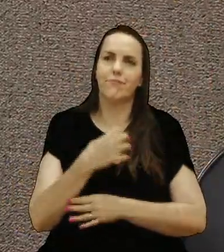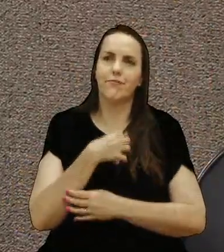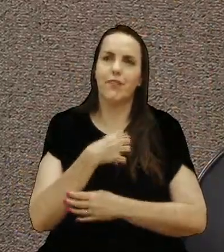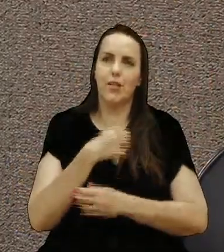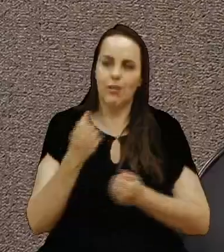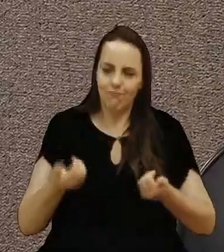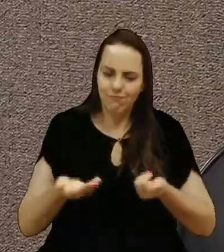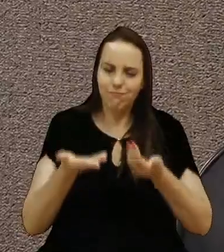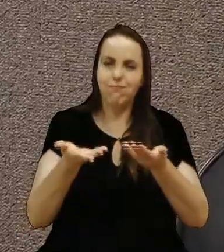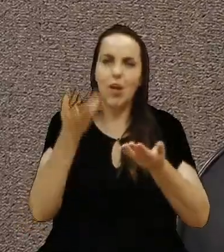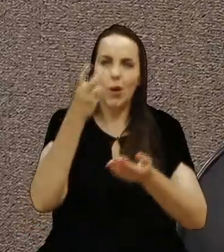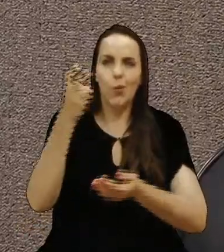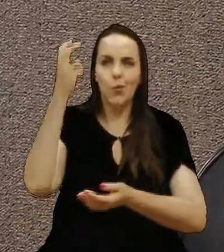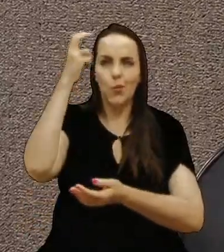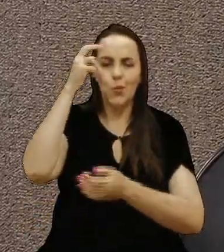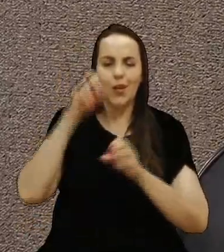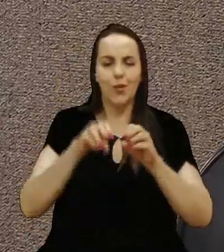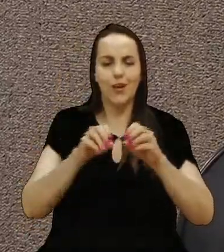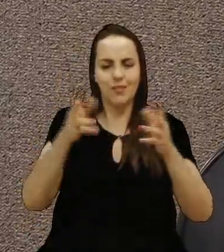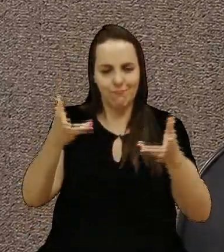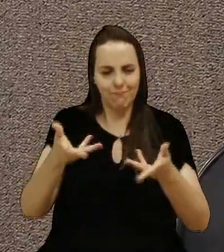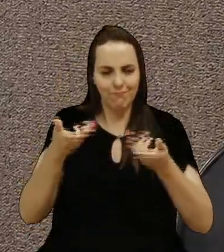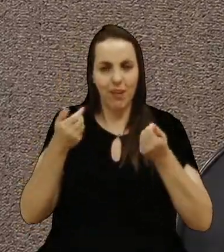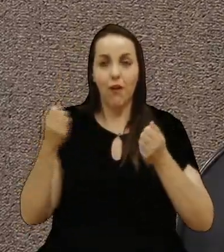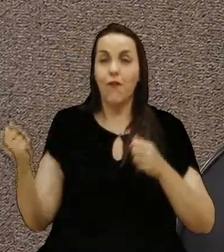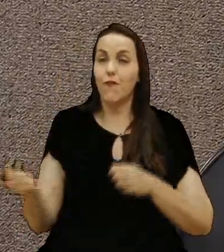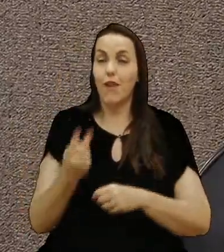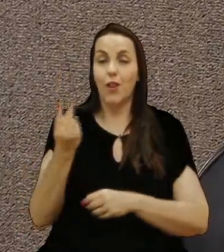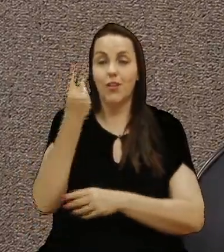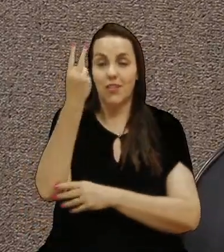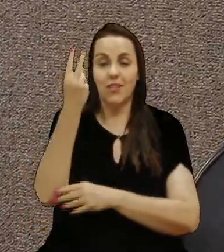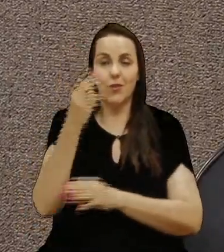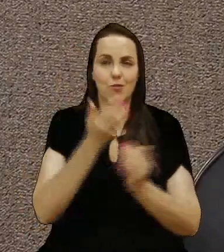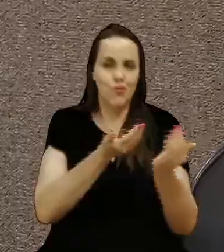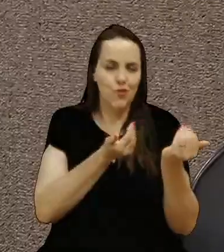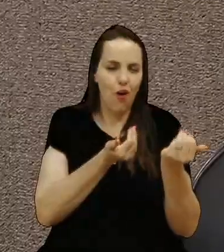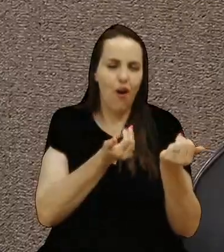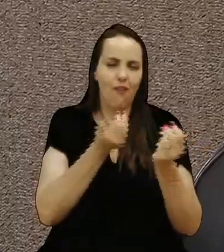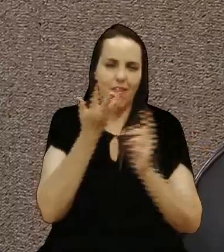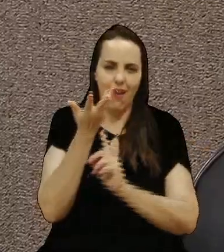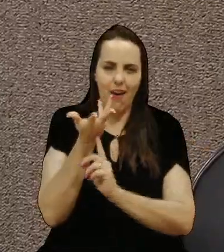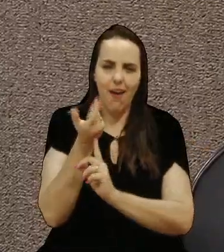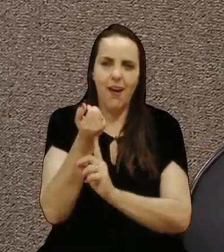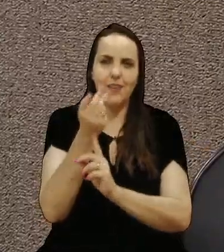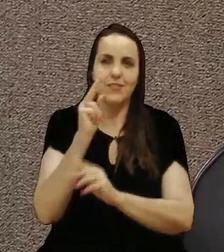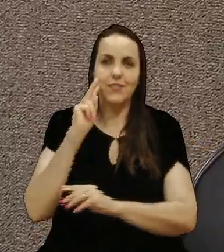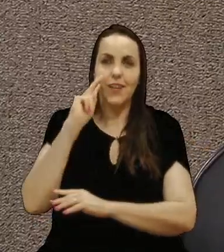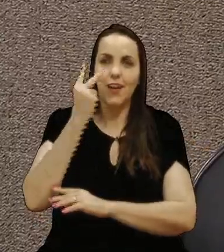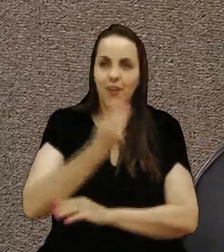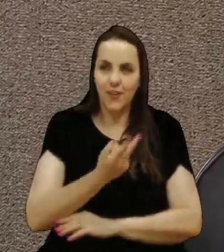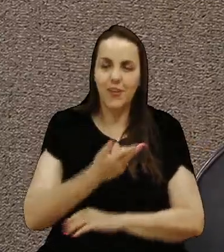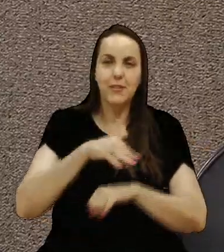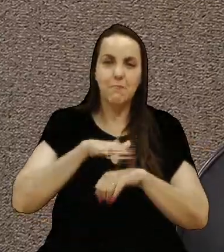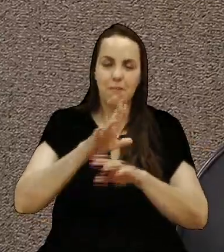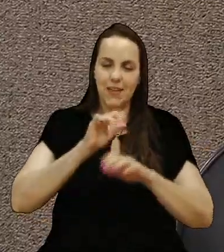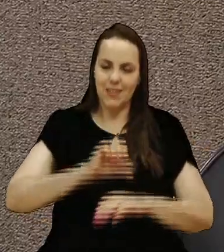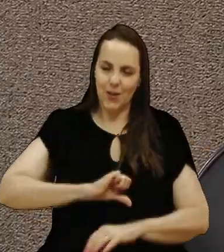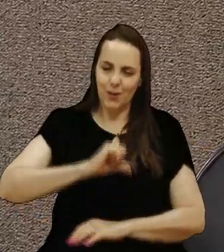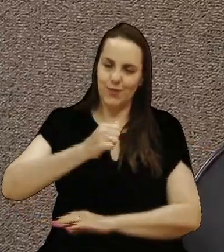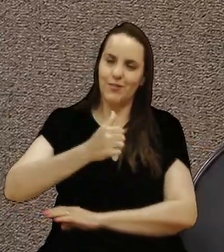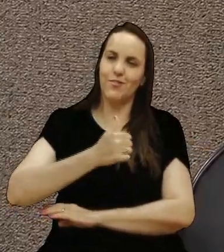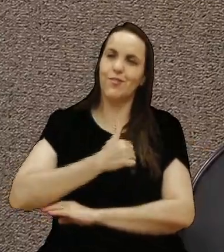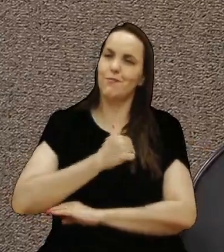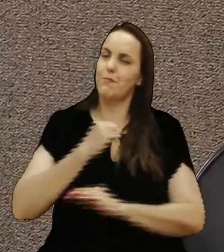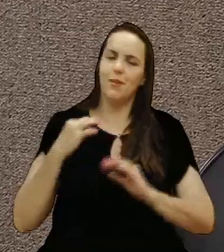cultura e uma educação de excelência, valoriza a juventude, valoriza as artes, reconhece, traz muito mais autoestima para